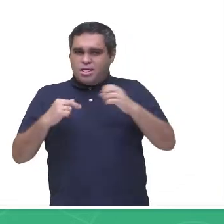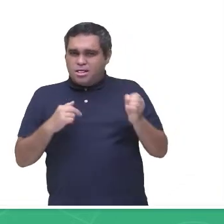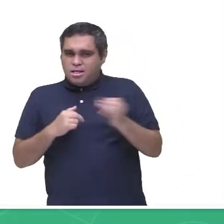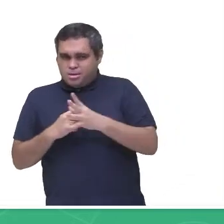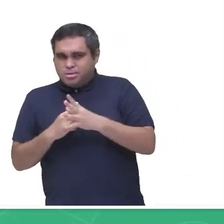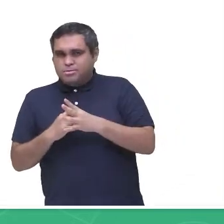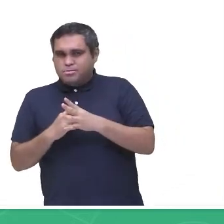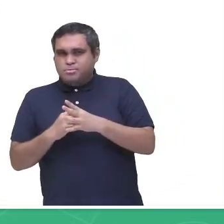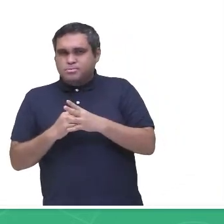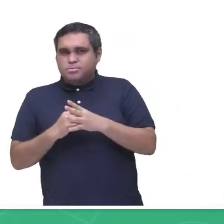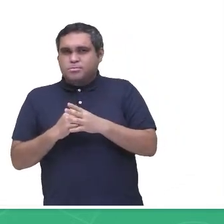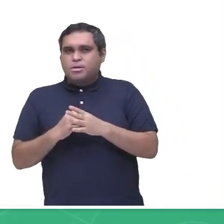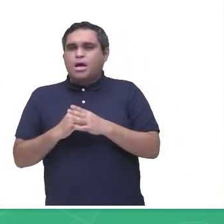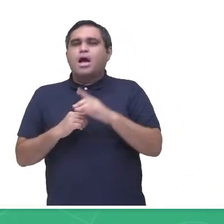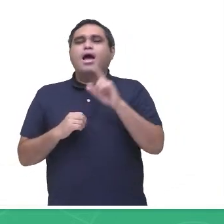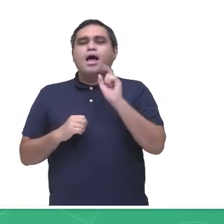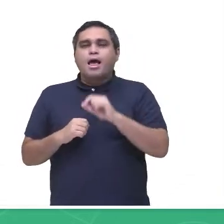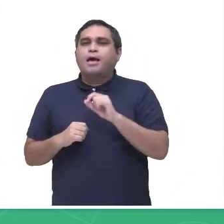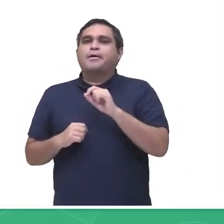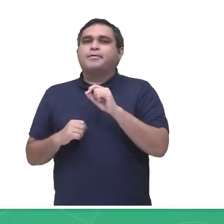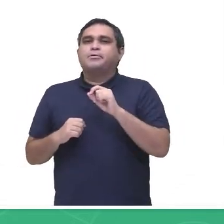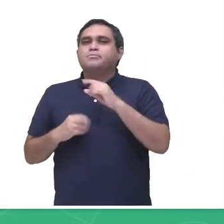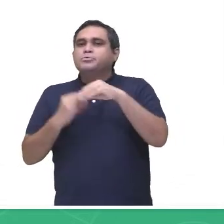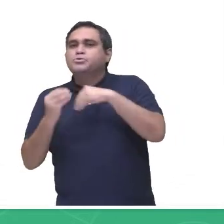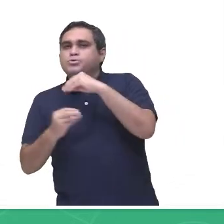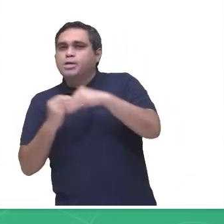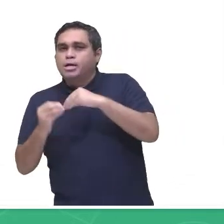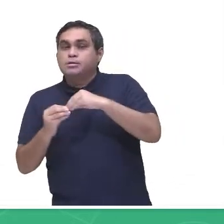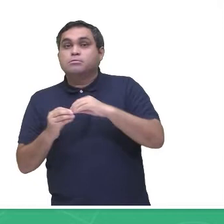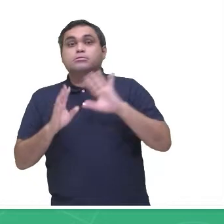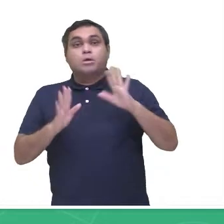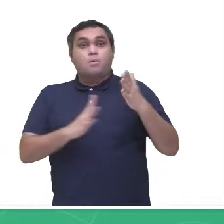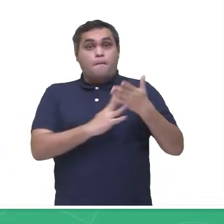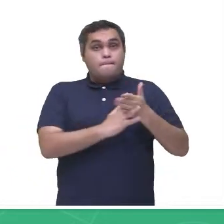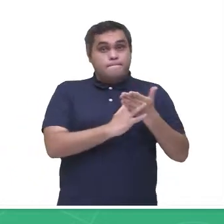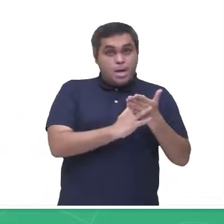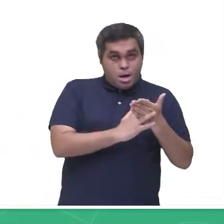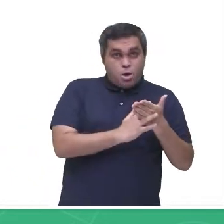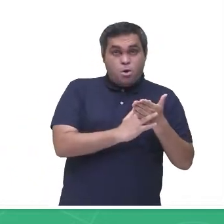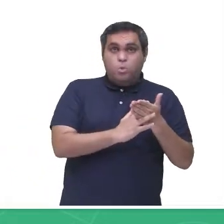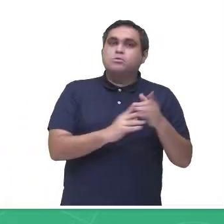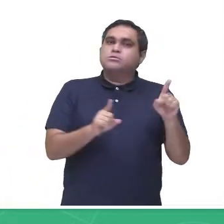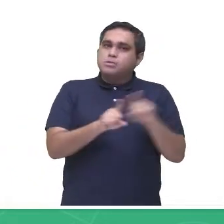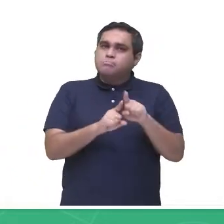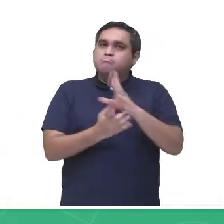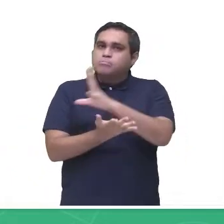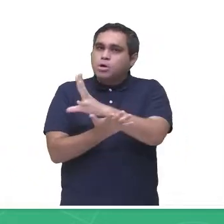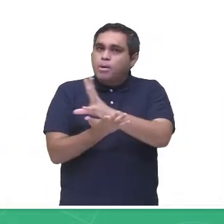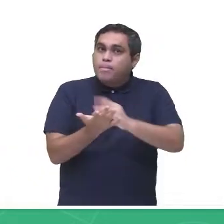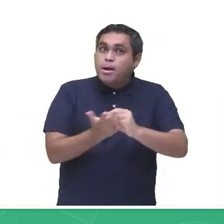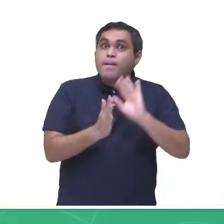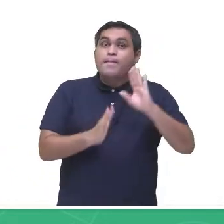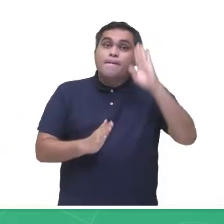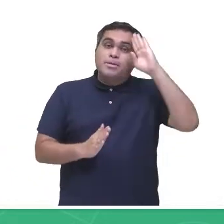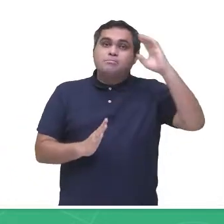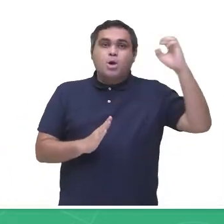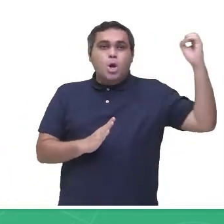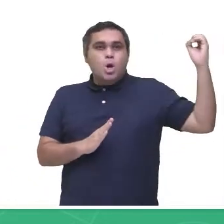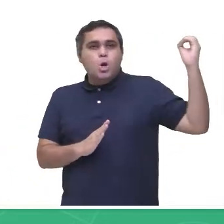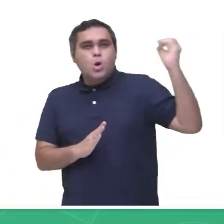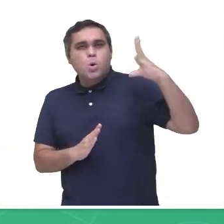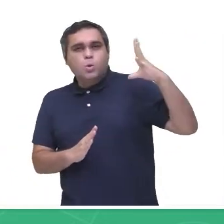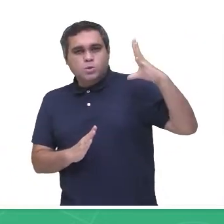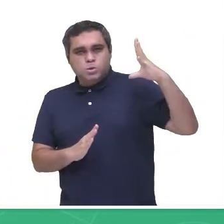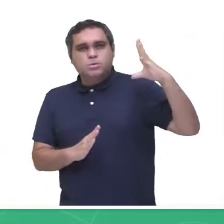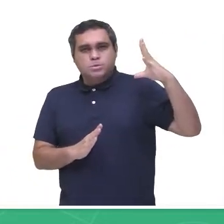chiaroscuro esfumaçado? O barroco vai utilizar essa técnica, mas colocando muita luminosidade. Como se uma